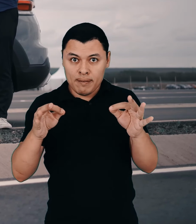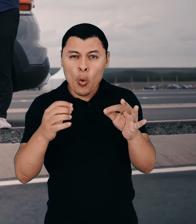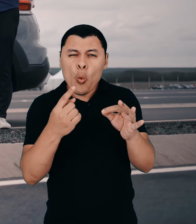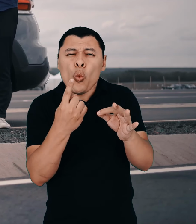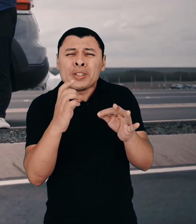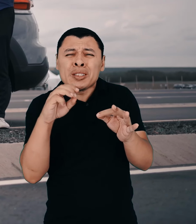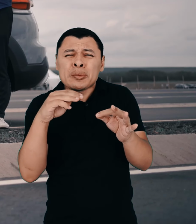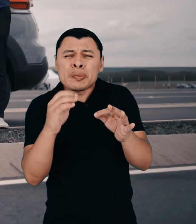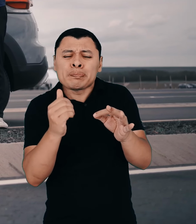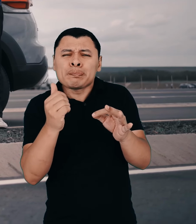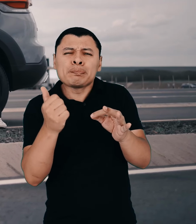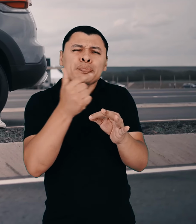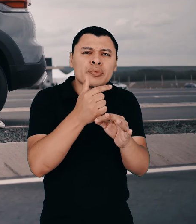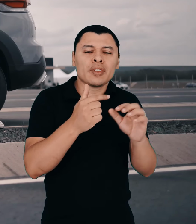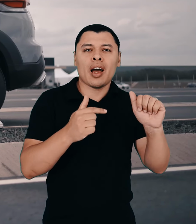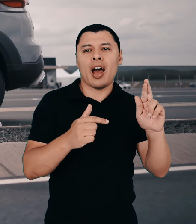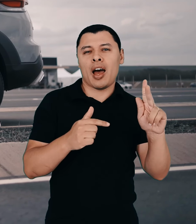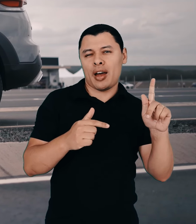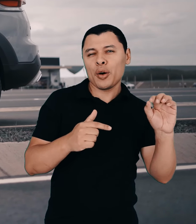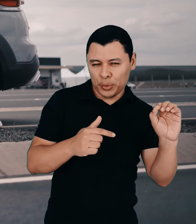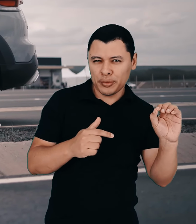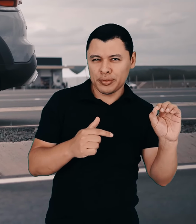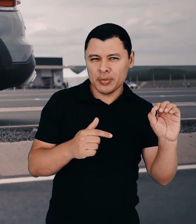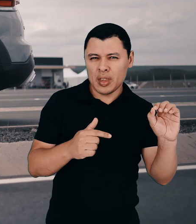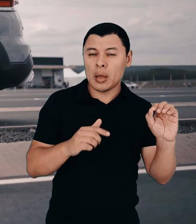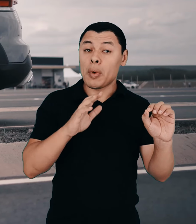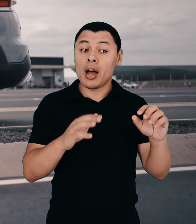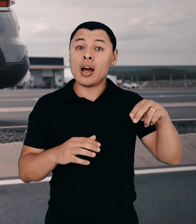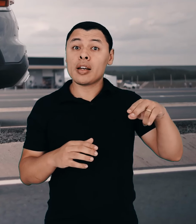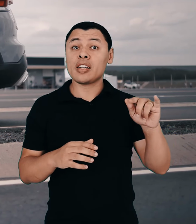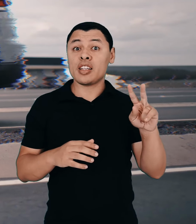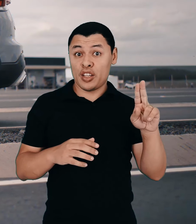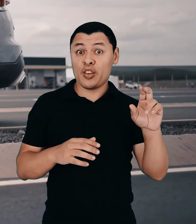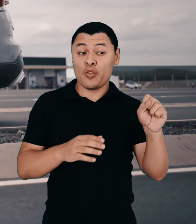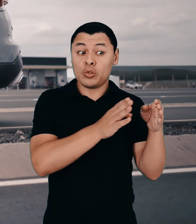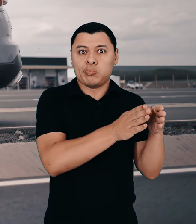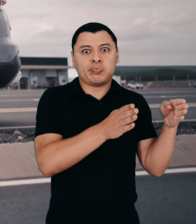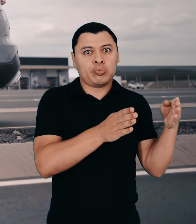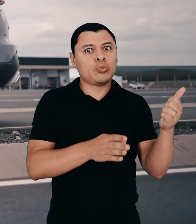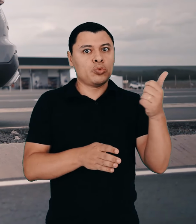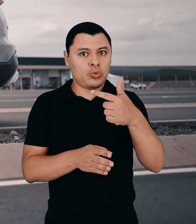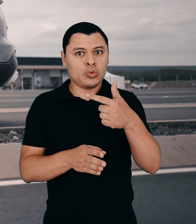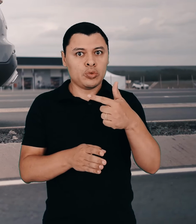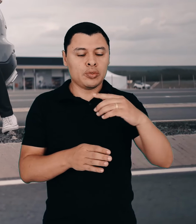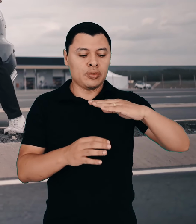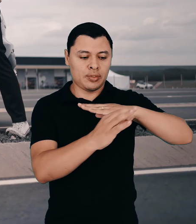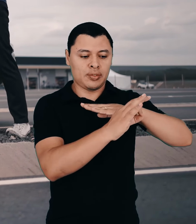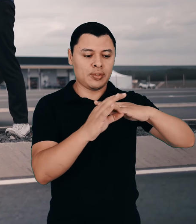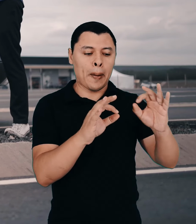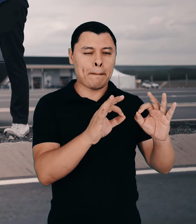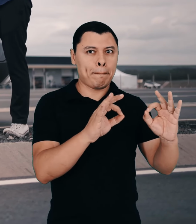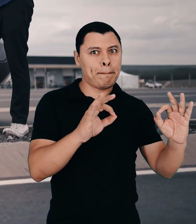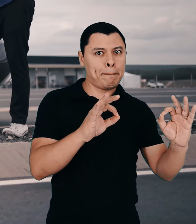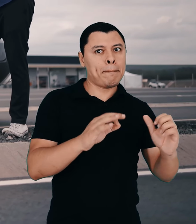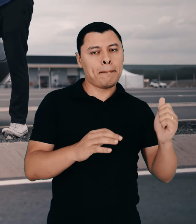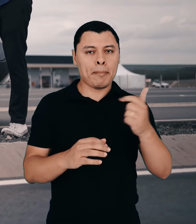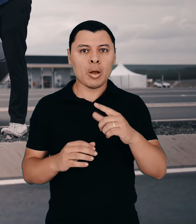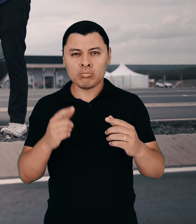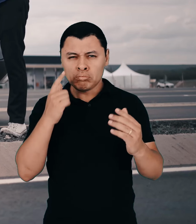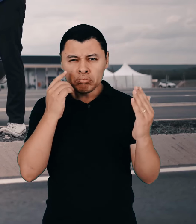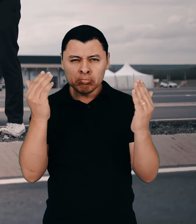do que o Argo, 2,53 m, mas são 3 centímetros a menos do que o Nivus. Então, de forma geral, tirando essa questão do balanço traseiro, que deu